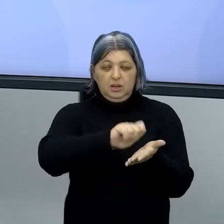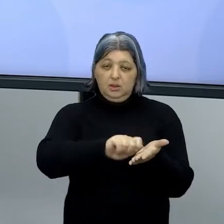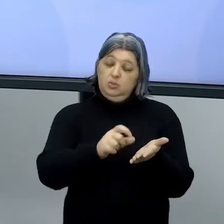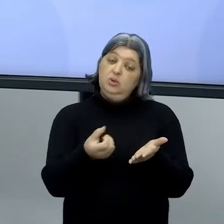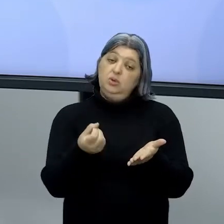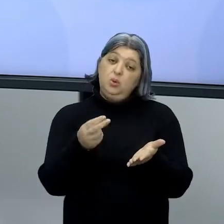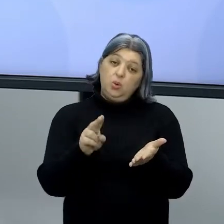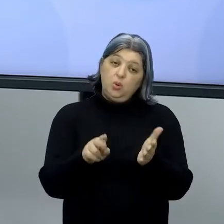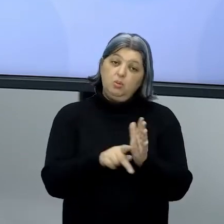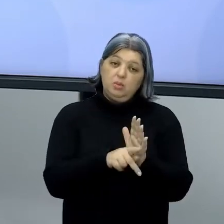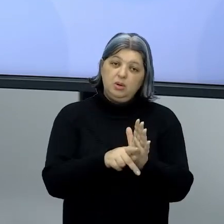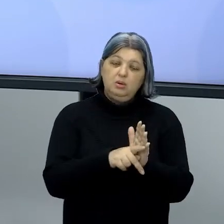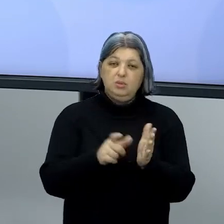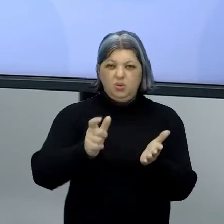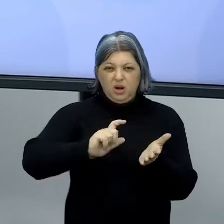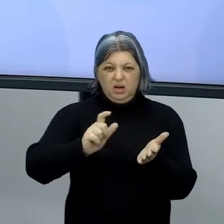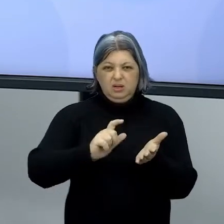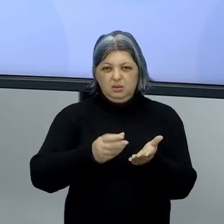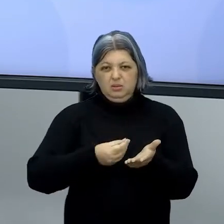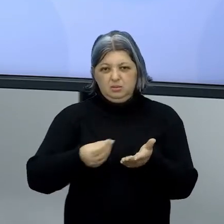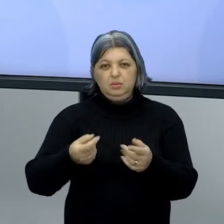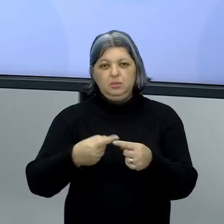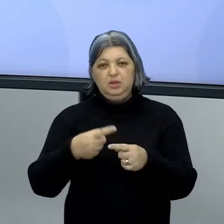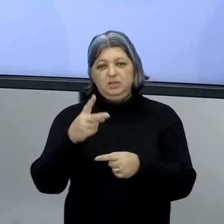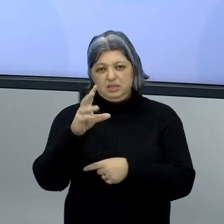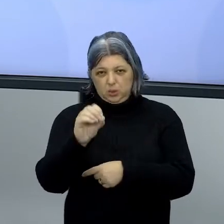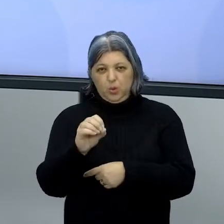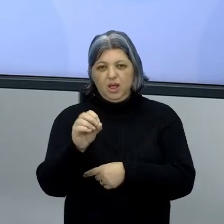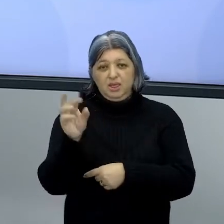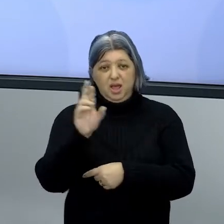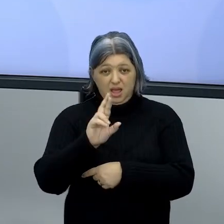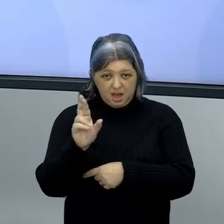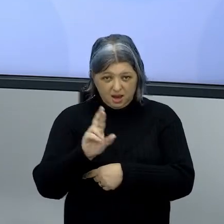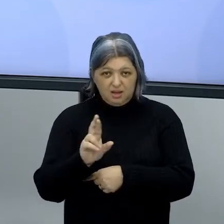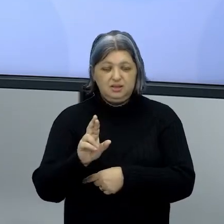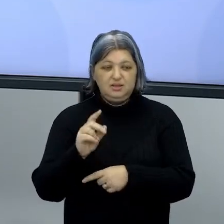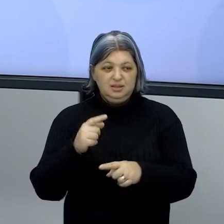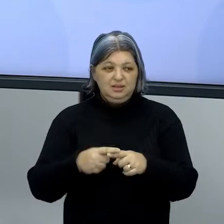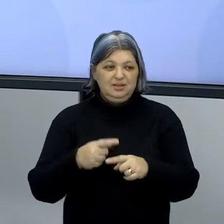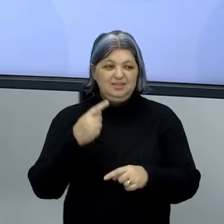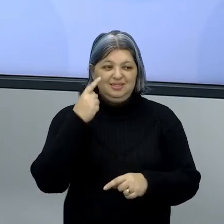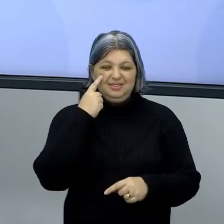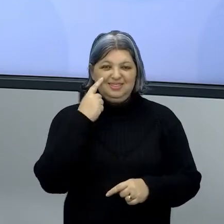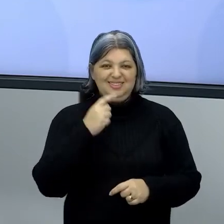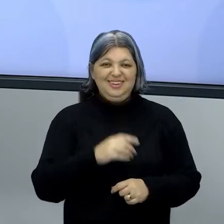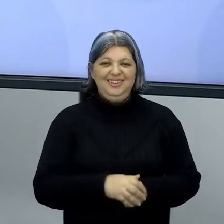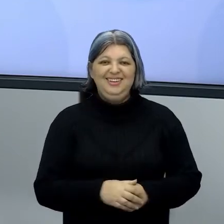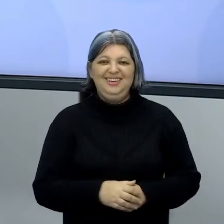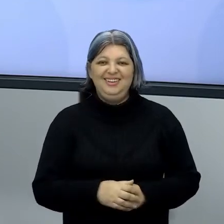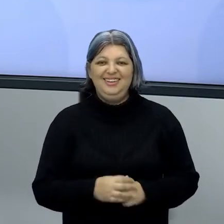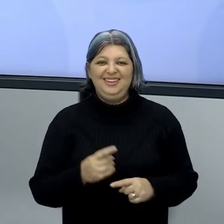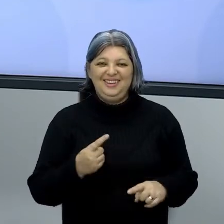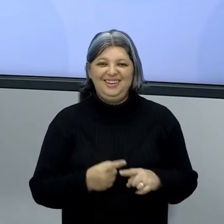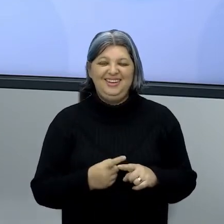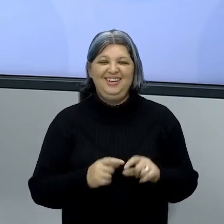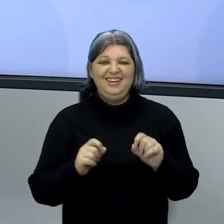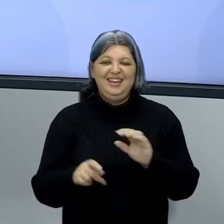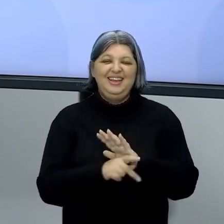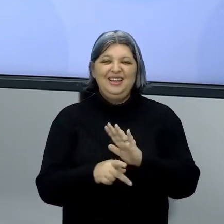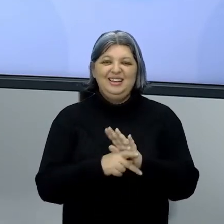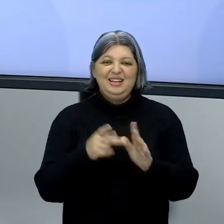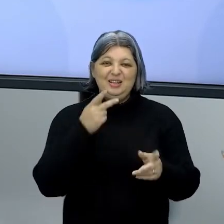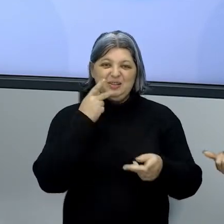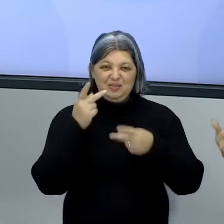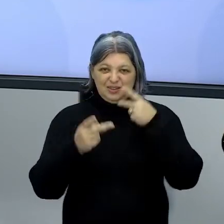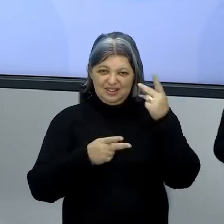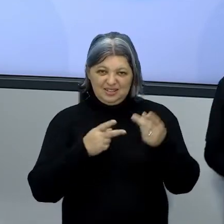gente só passar aí o cartão, porque os R$50 vai sumir. E a gente sabe, você já ouviu aí alguém aí, o responsável que mora comigo, falando,